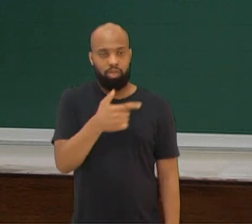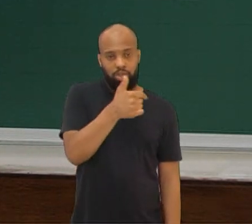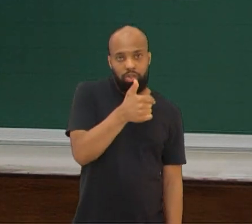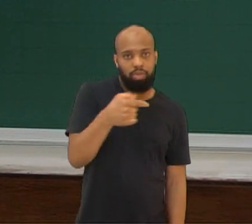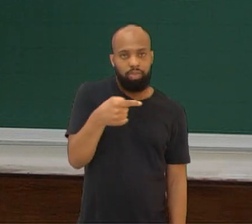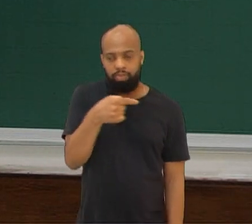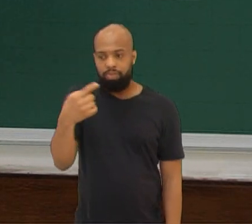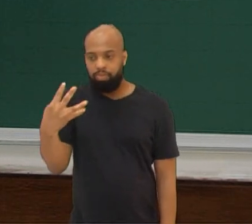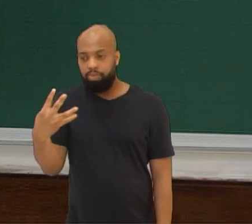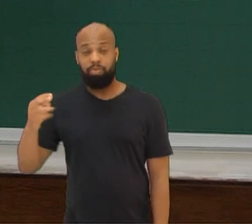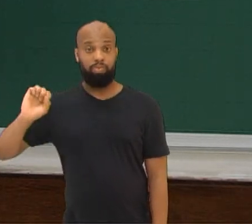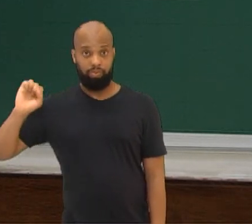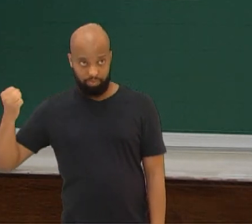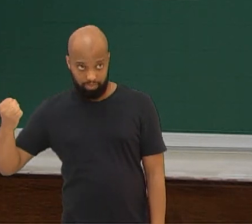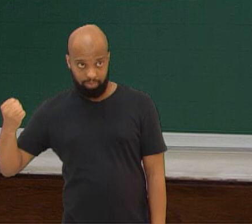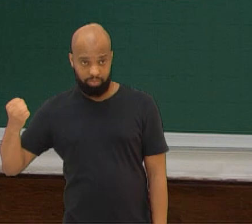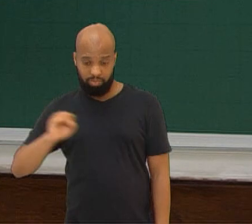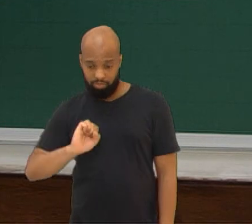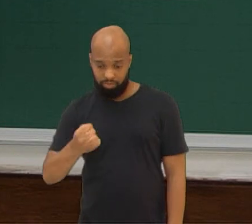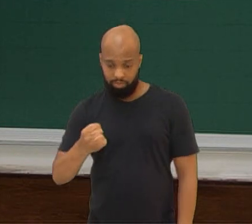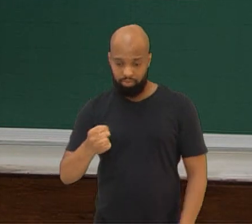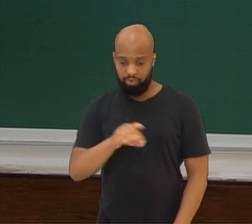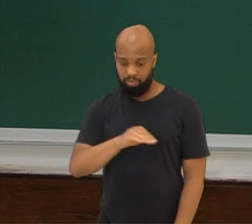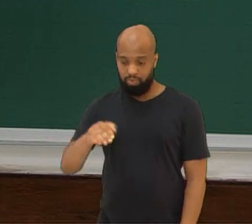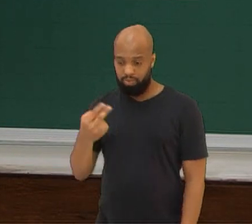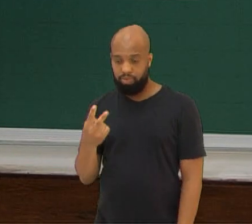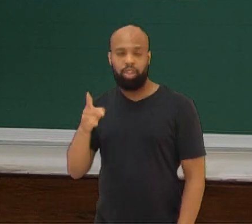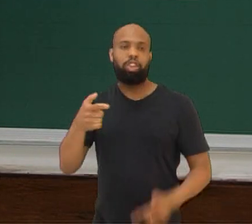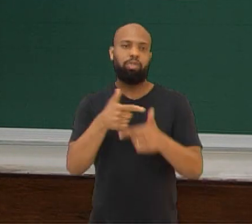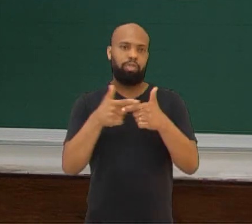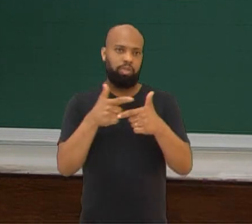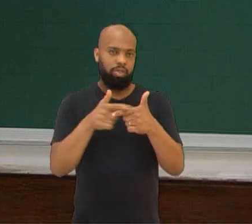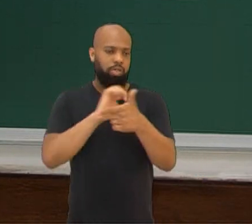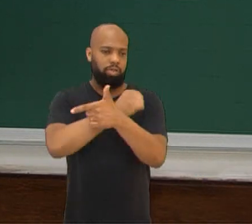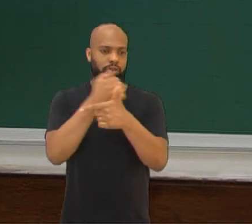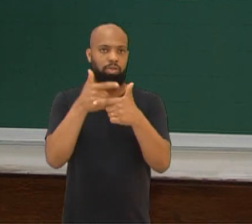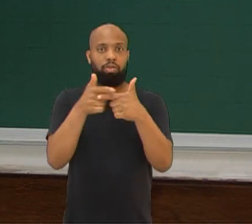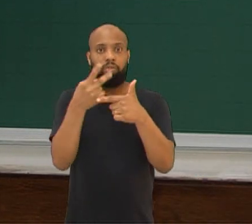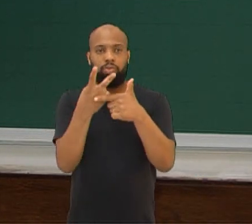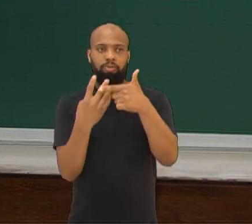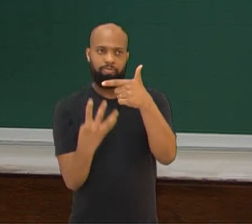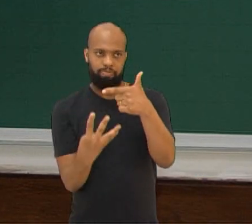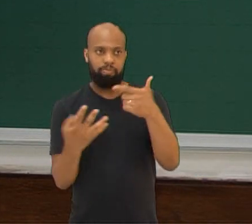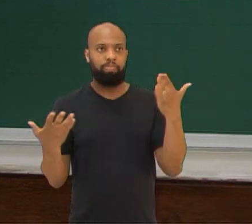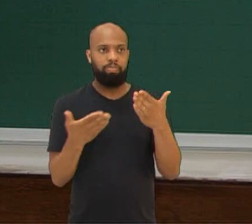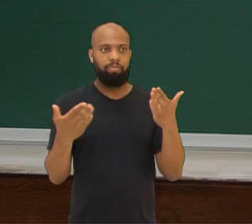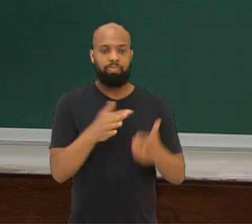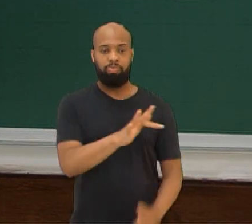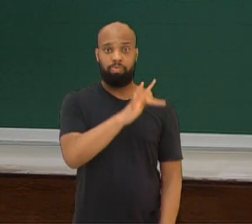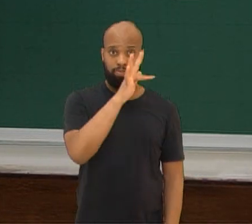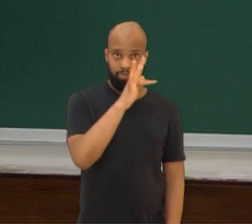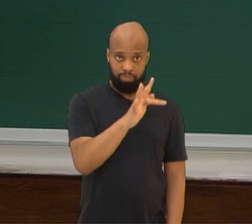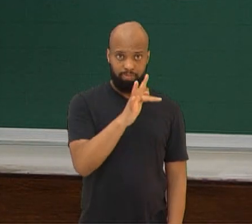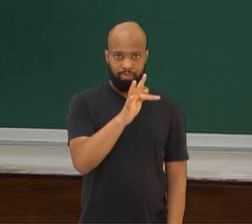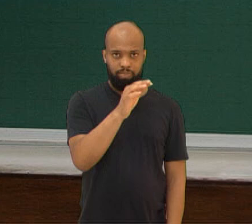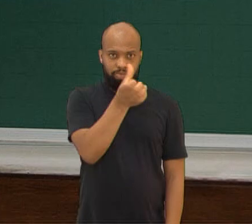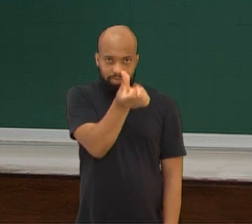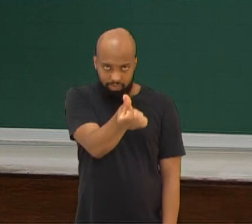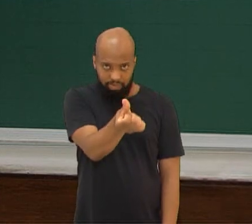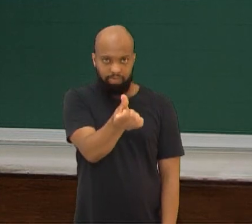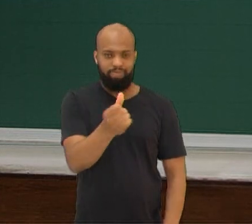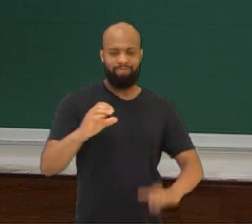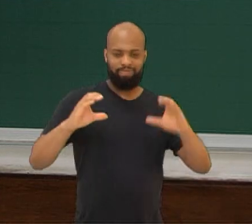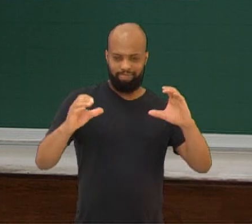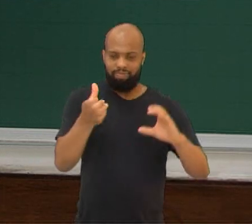12 menos 4, 8. 8 dividido por 2, 4. Logo, a nossa função, com x